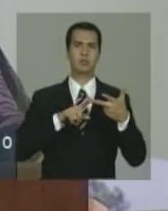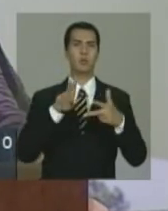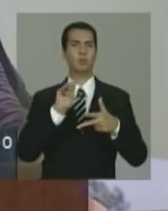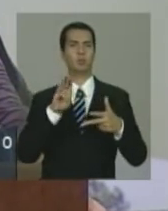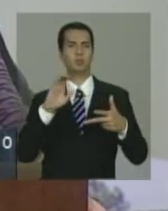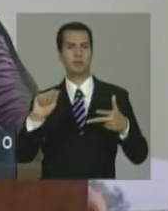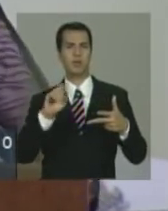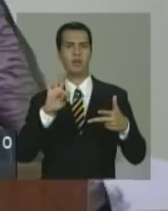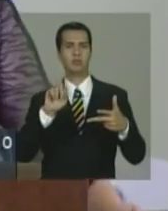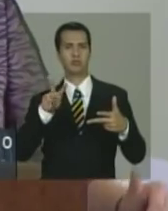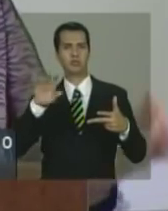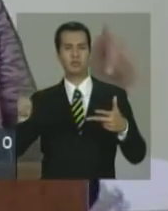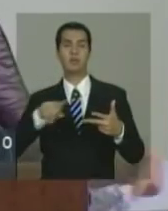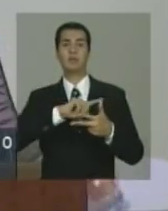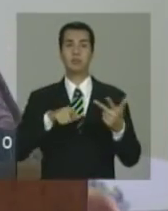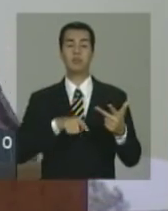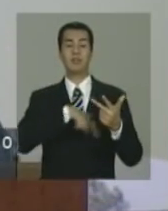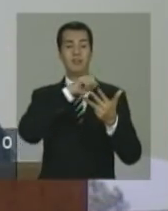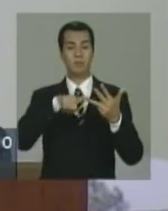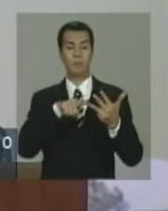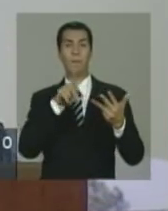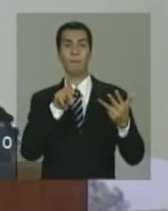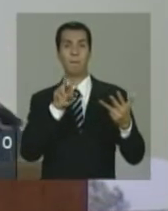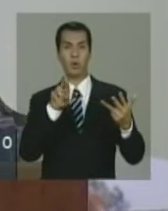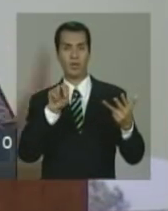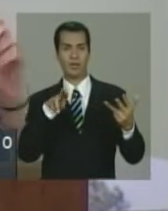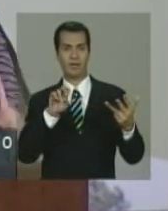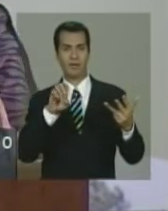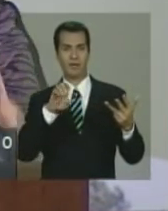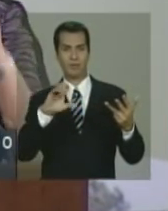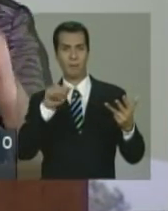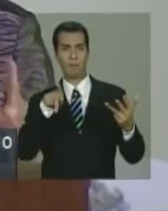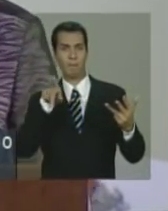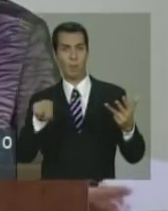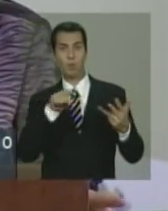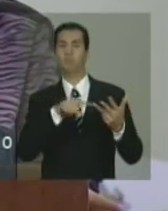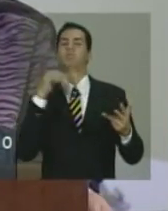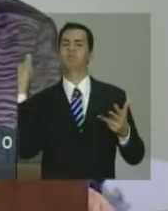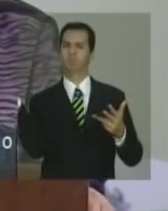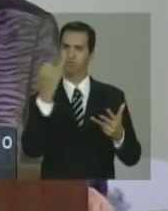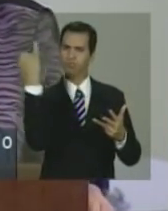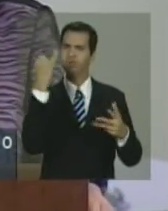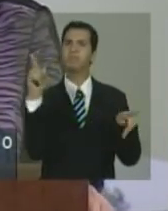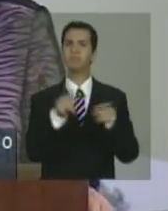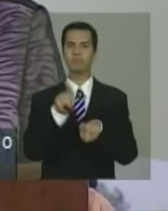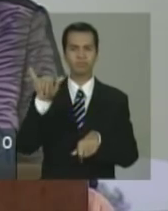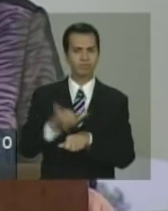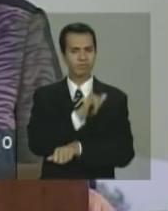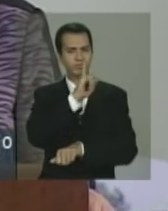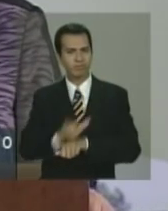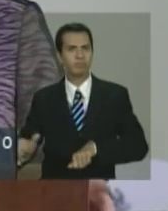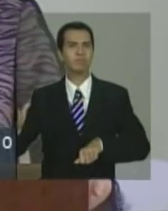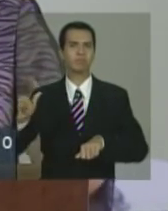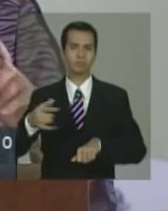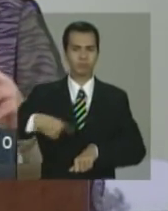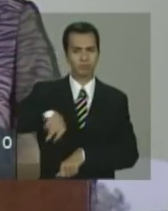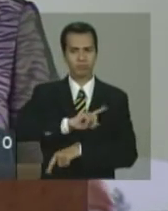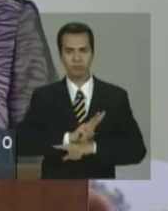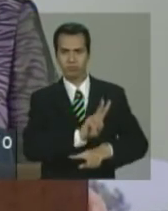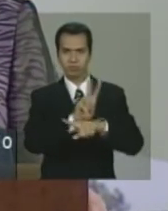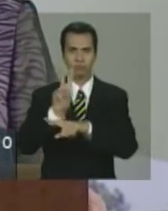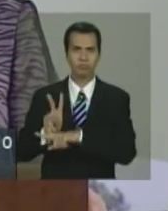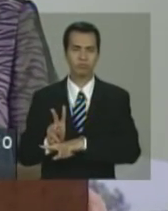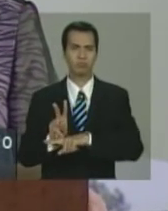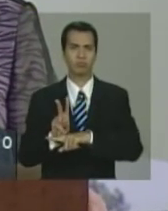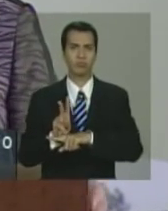busca ativa, este programa é um dos eixos estratégicos, porque ele aposta não